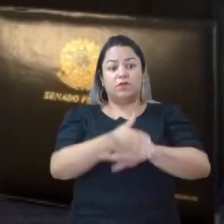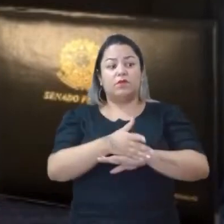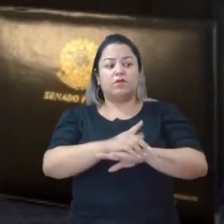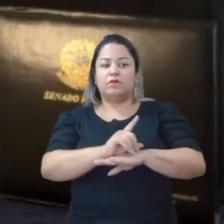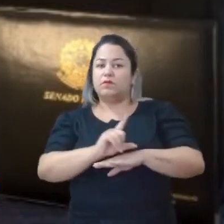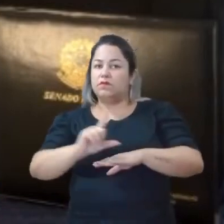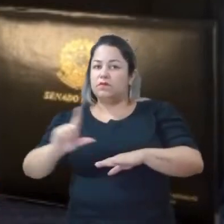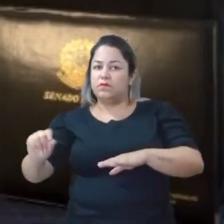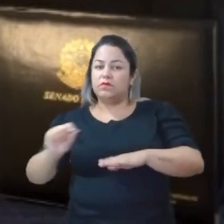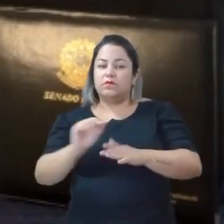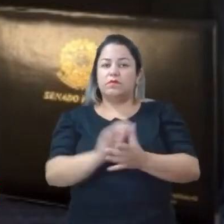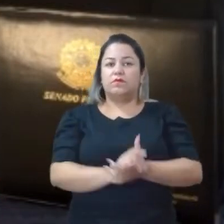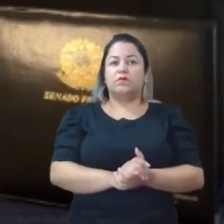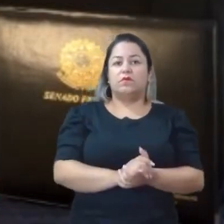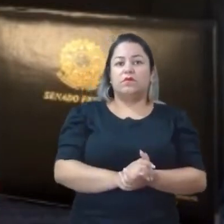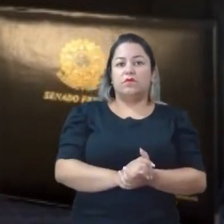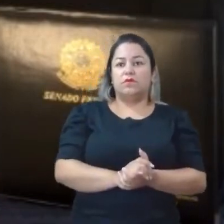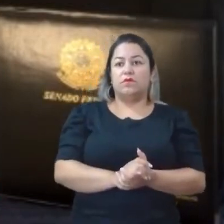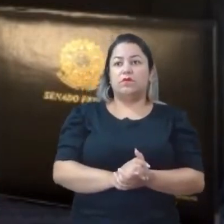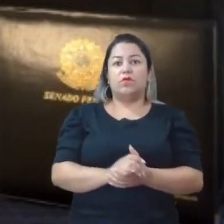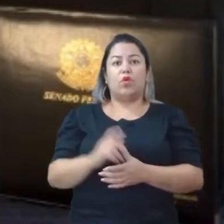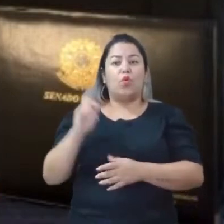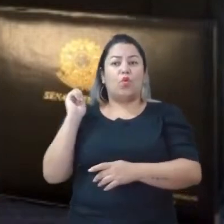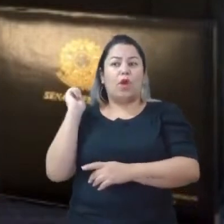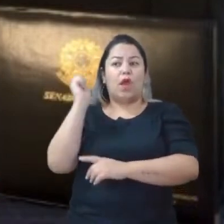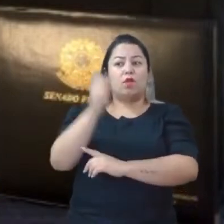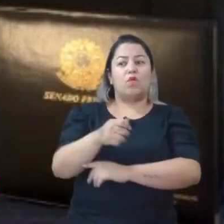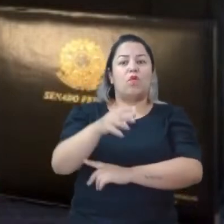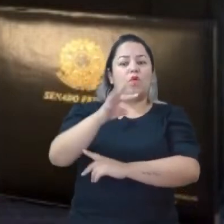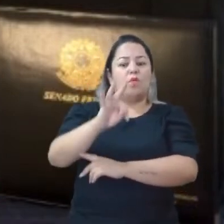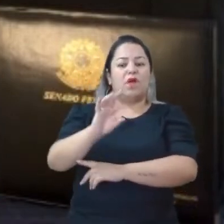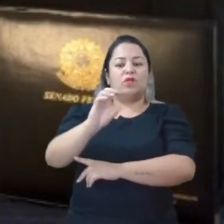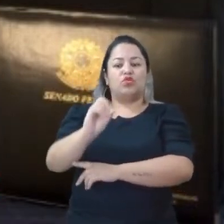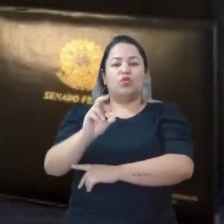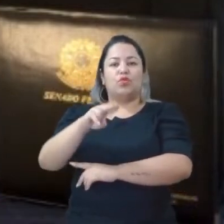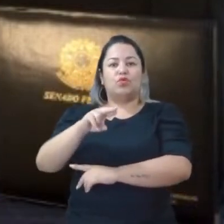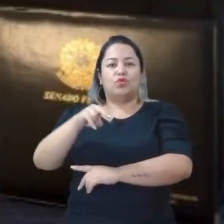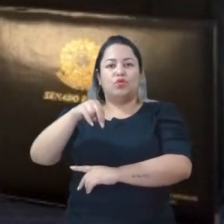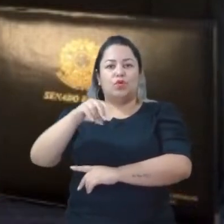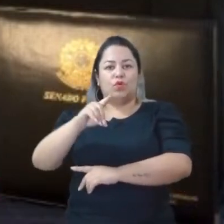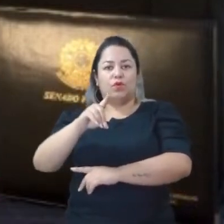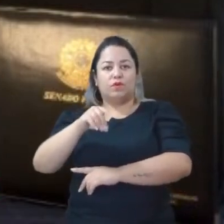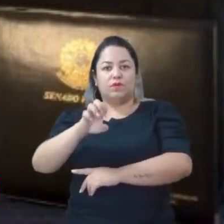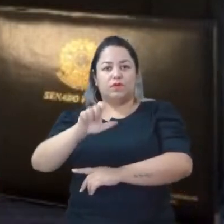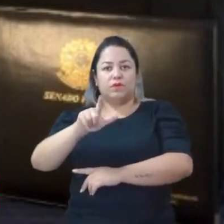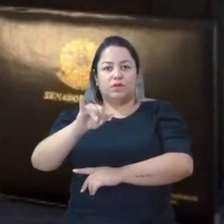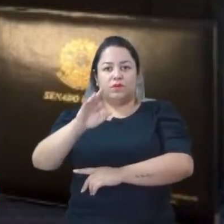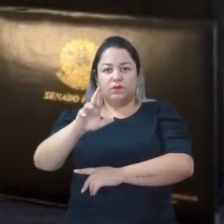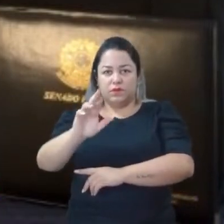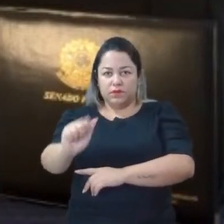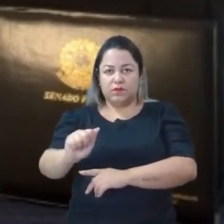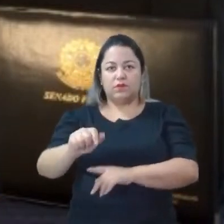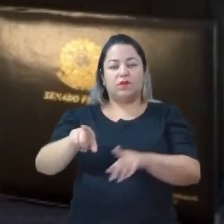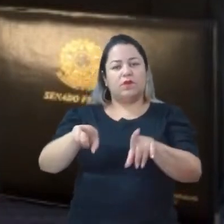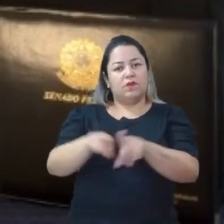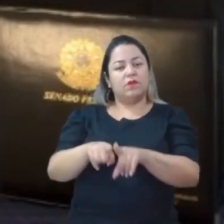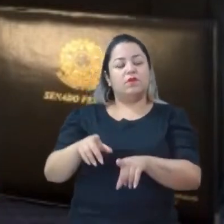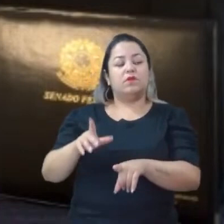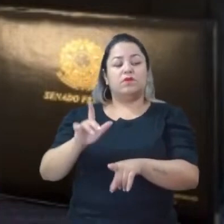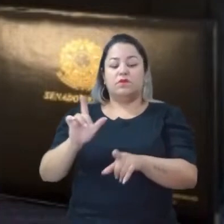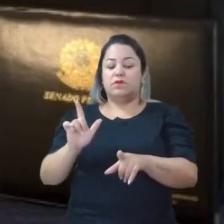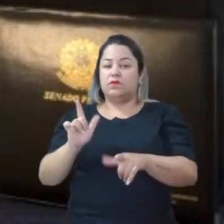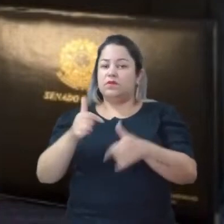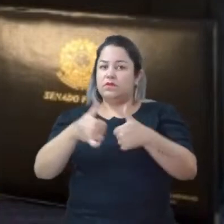Depois jogaram uma tornozeleira eletrônica no carro em que a candidata